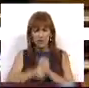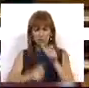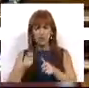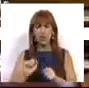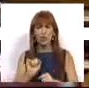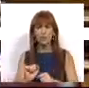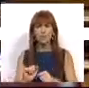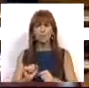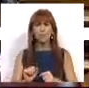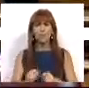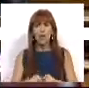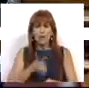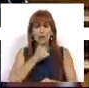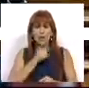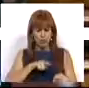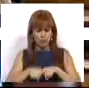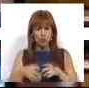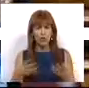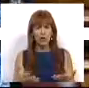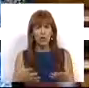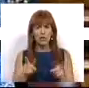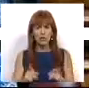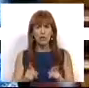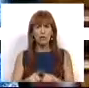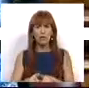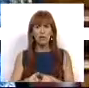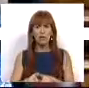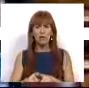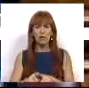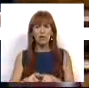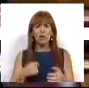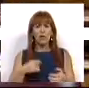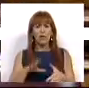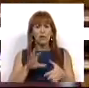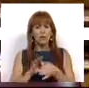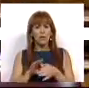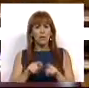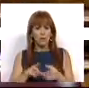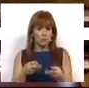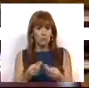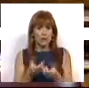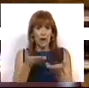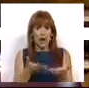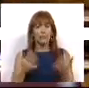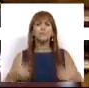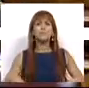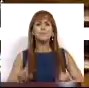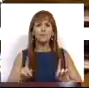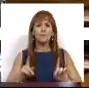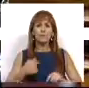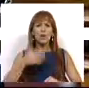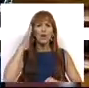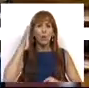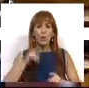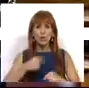e da decisão política que urge tomar relativamente a esta matéria. Agora, o que é que eu